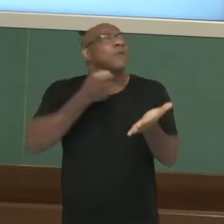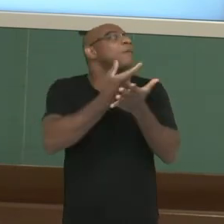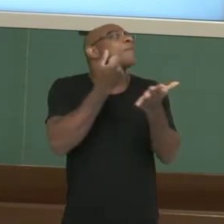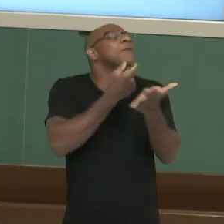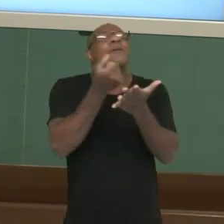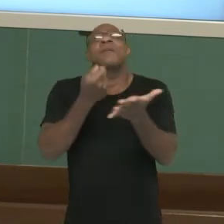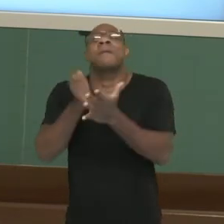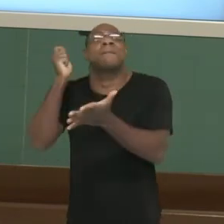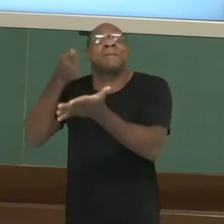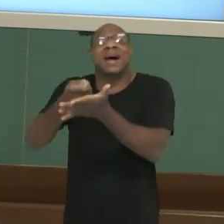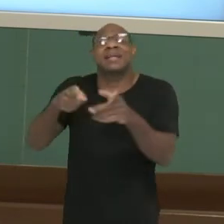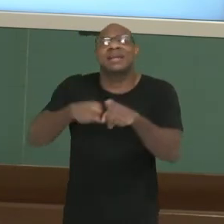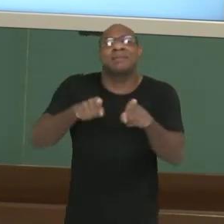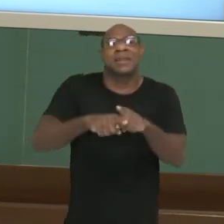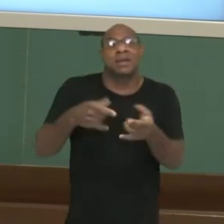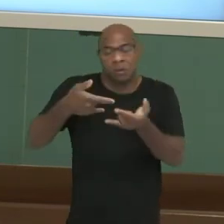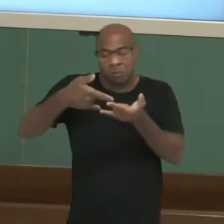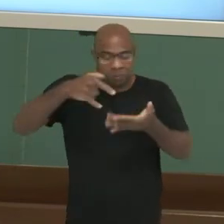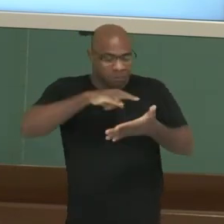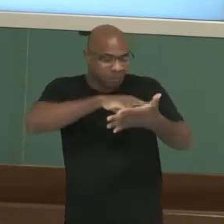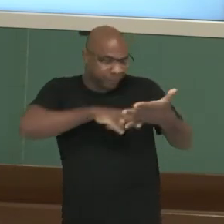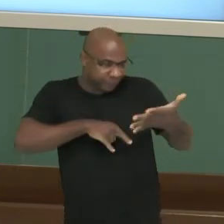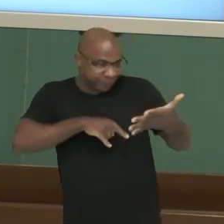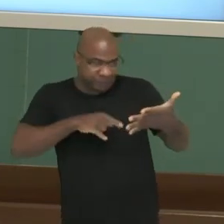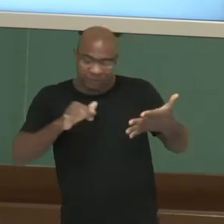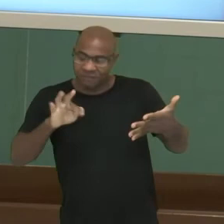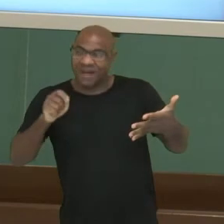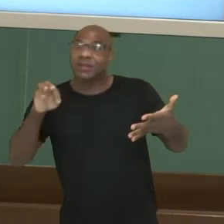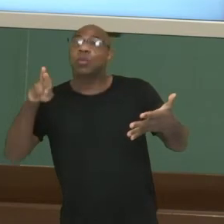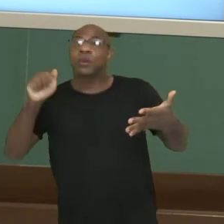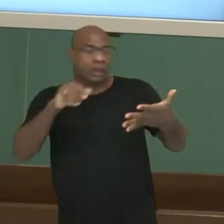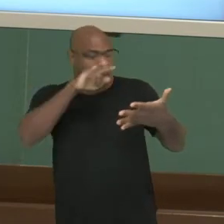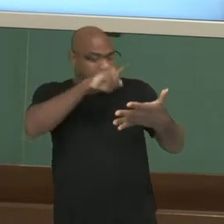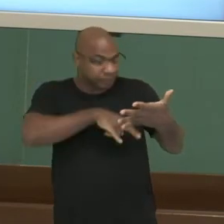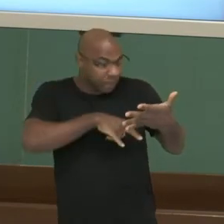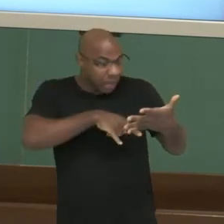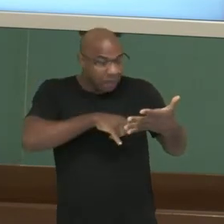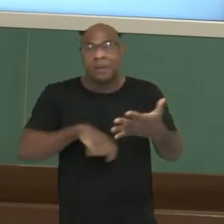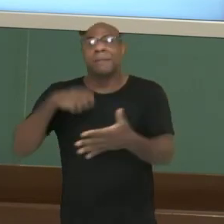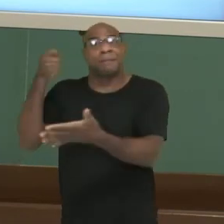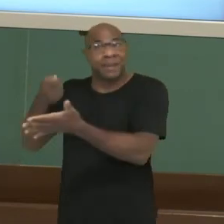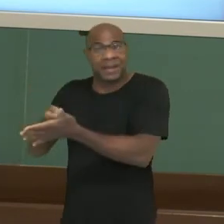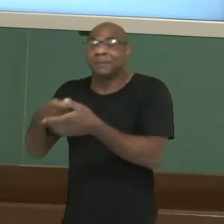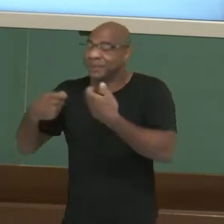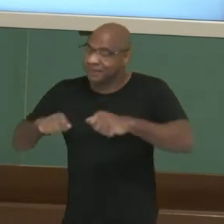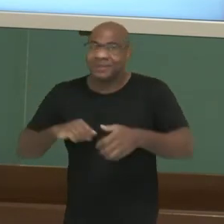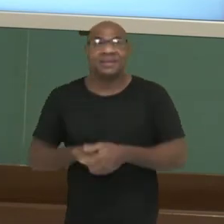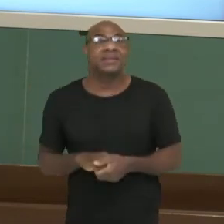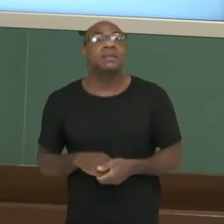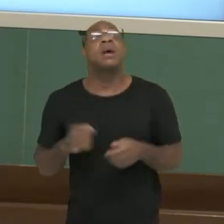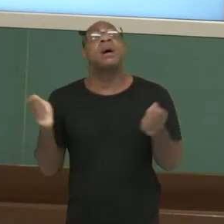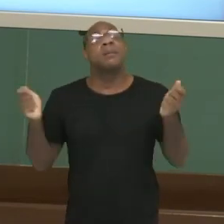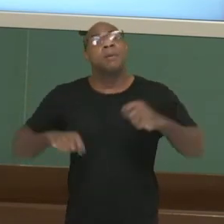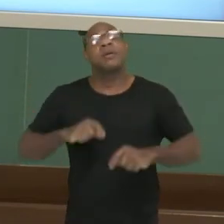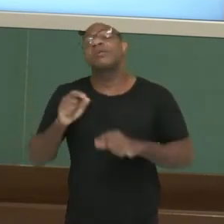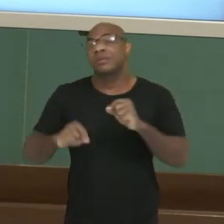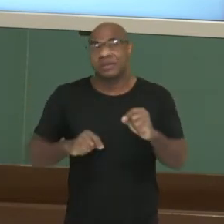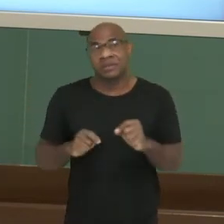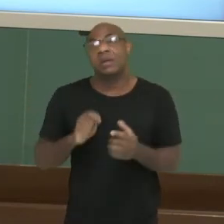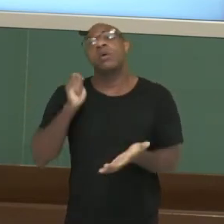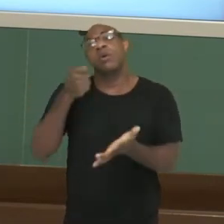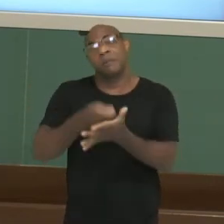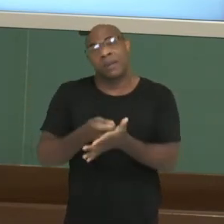quando recebem a fatura, não é assim que acontece? Desse modo, é possível dizer que ele permite a compra sem que a pessoa